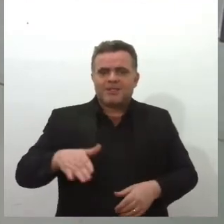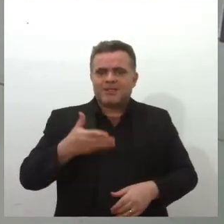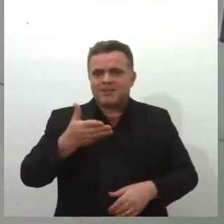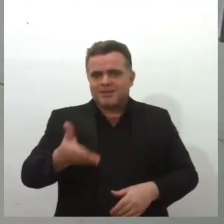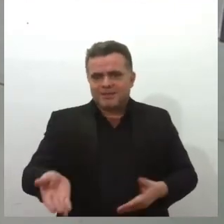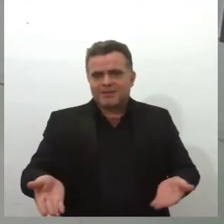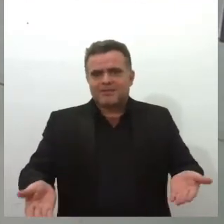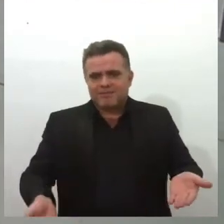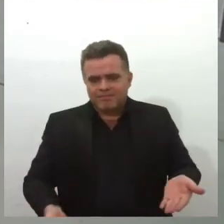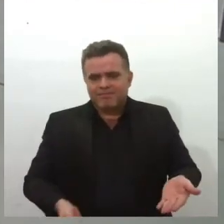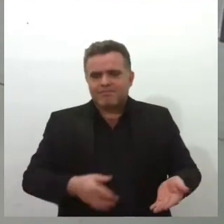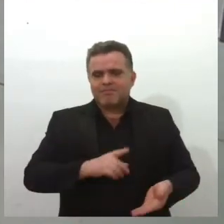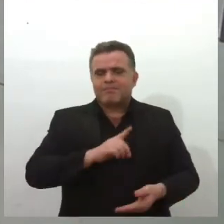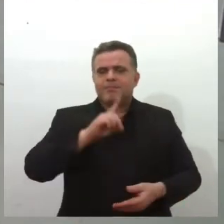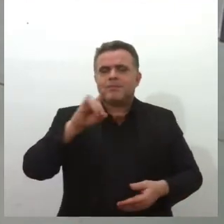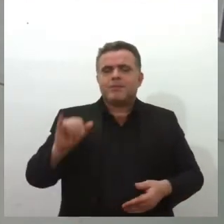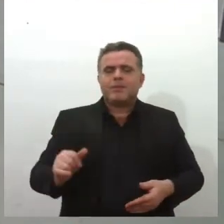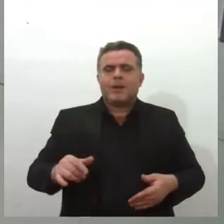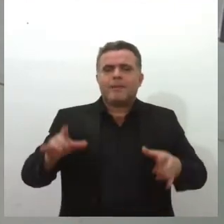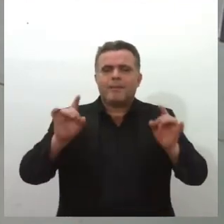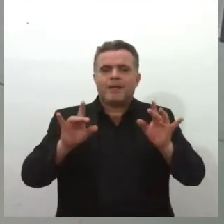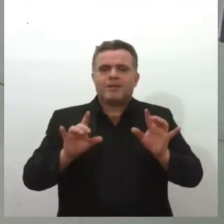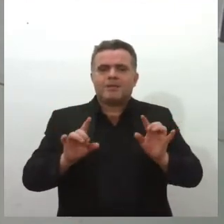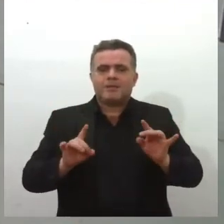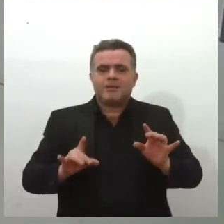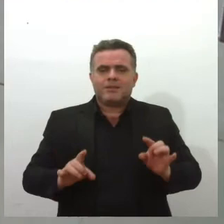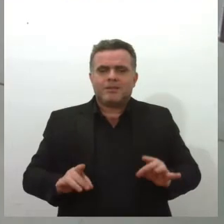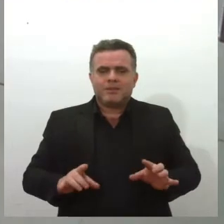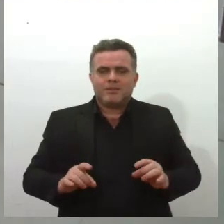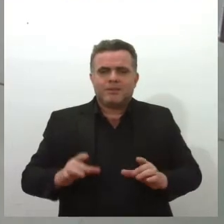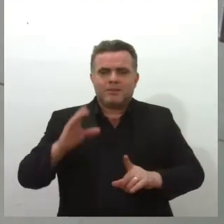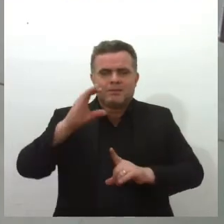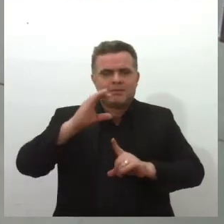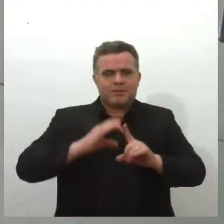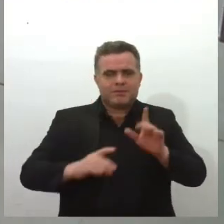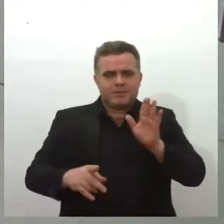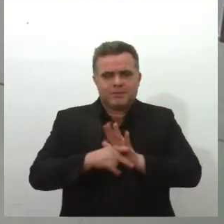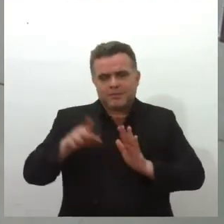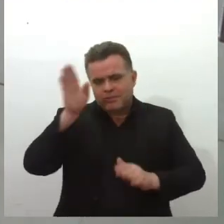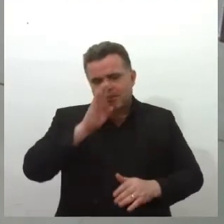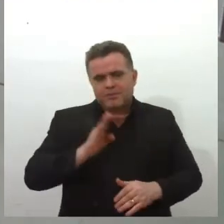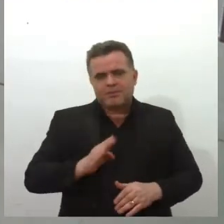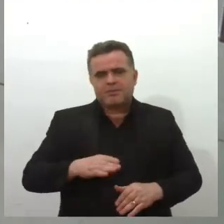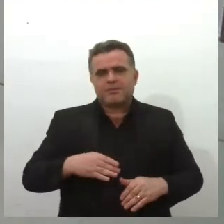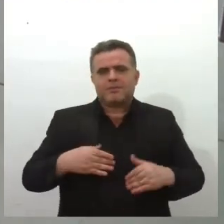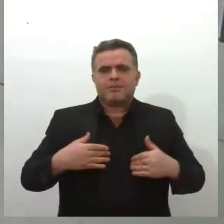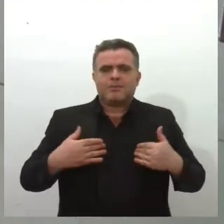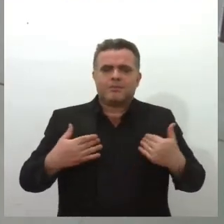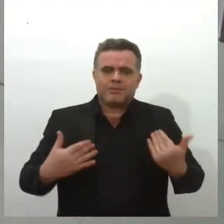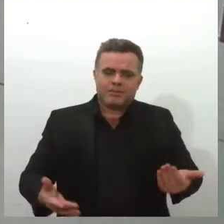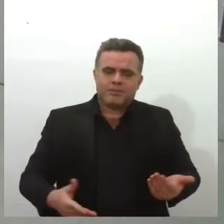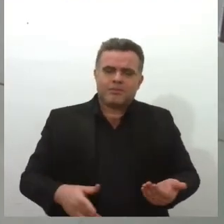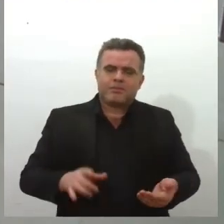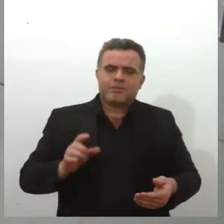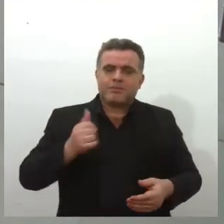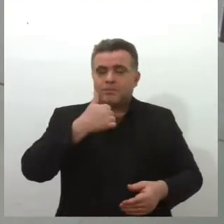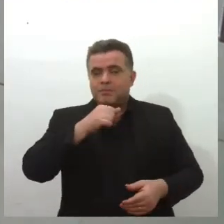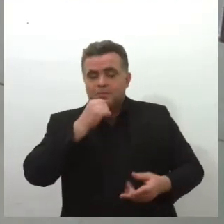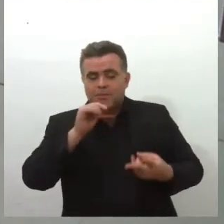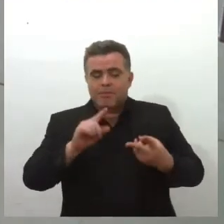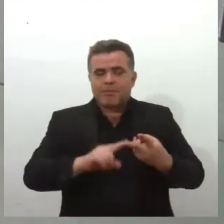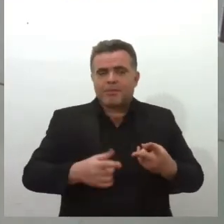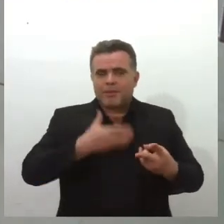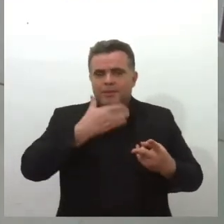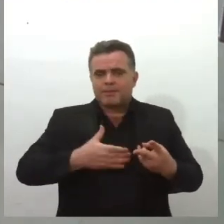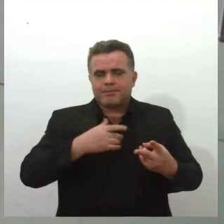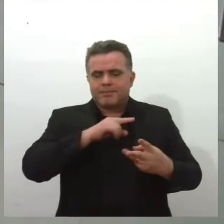Essa é a terceira data comemorativa mais relevante do calendário do varejo brasileiro. Atrás apenas do Dia das Mães e do Natal. E